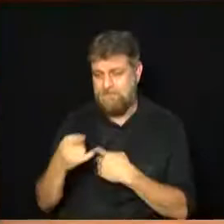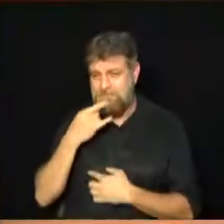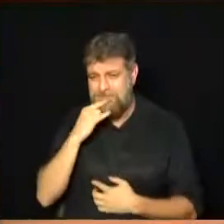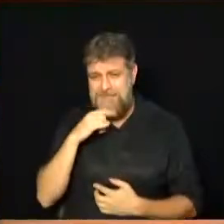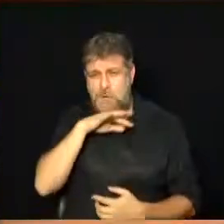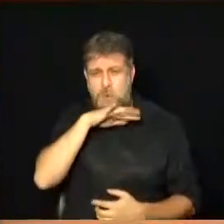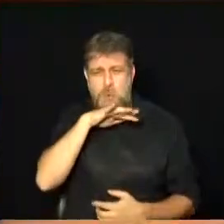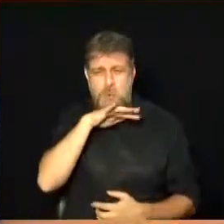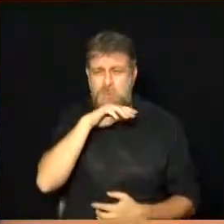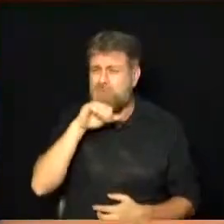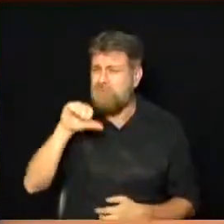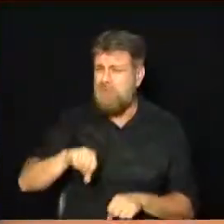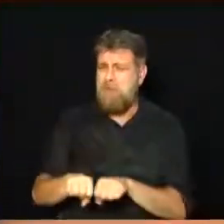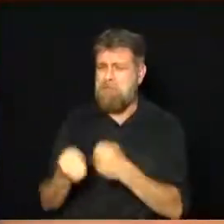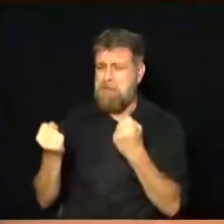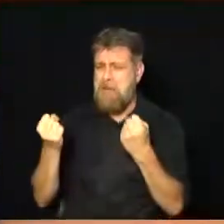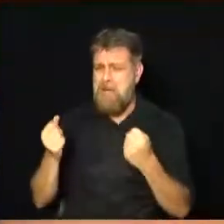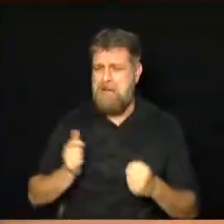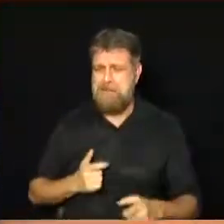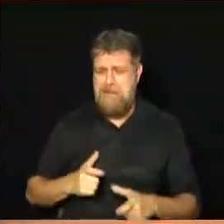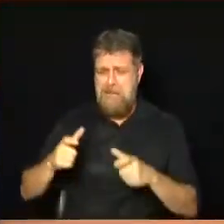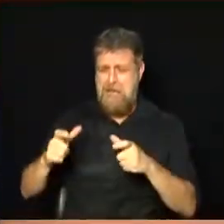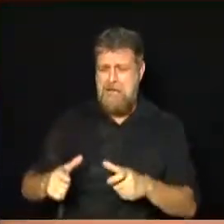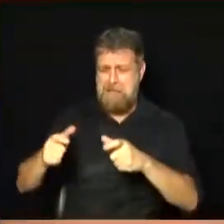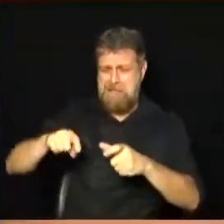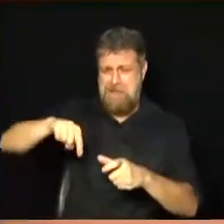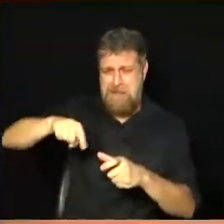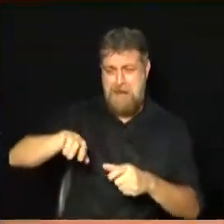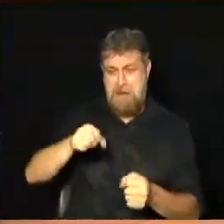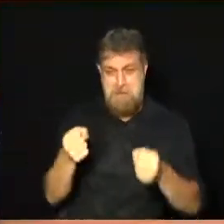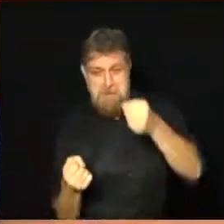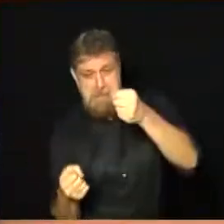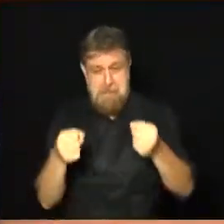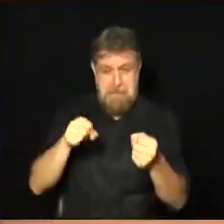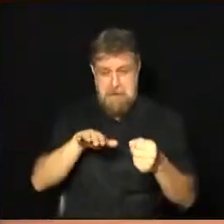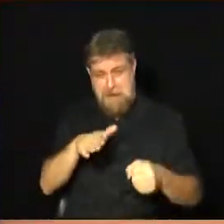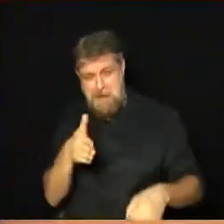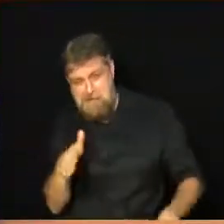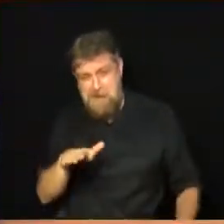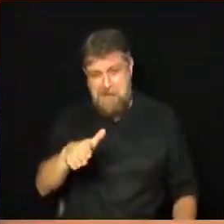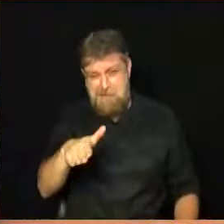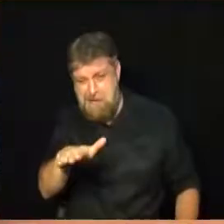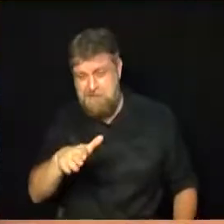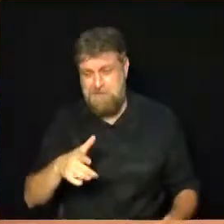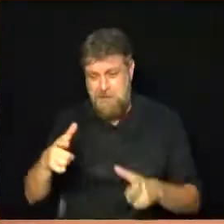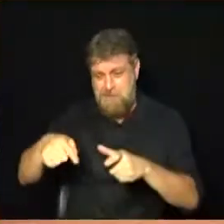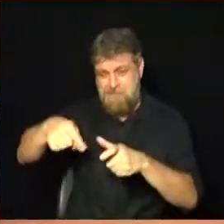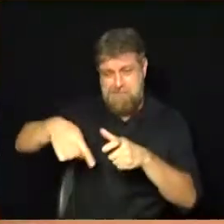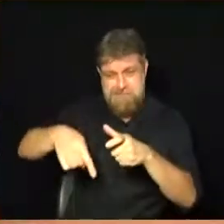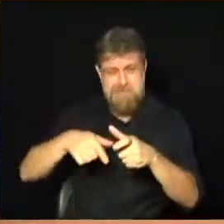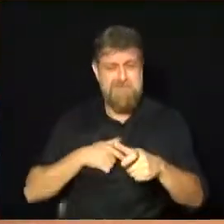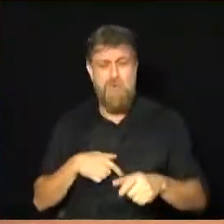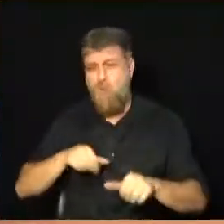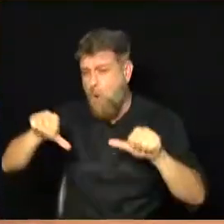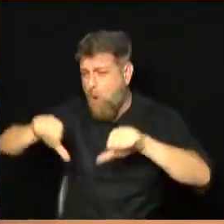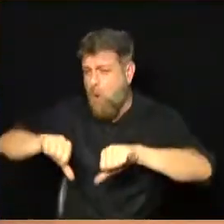horrível aquilo ali, com centenas de buracos que tem prejudicado a população e trazido